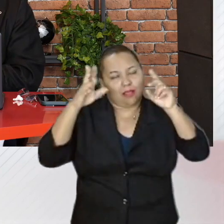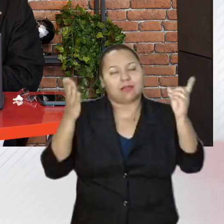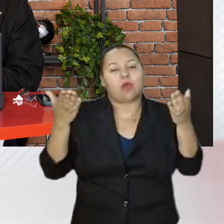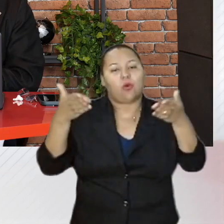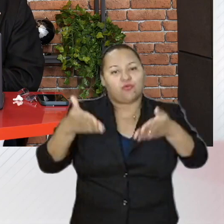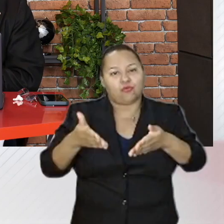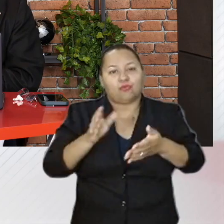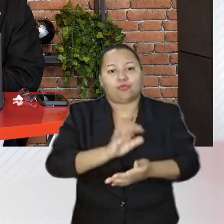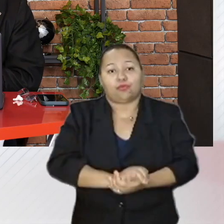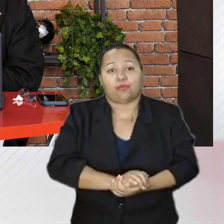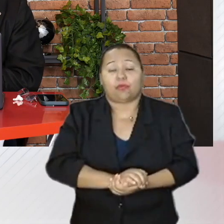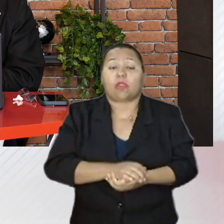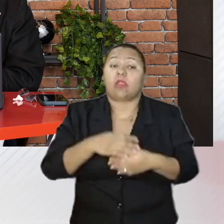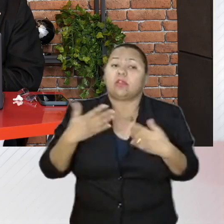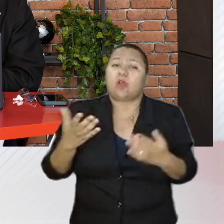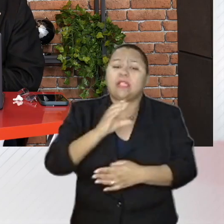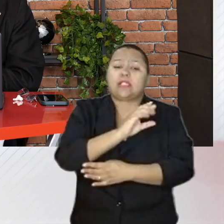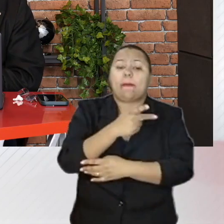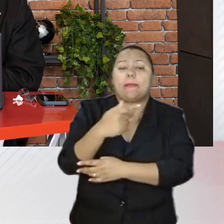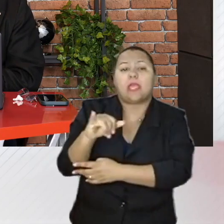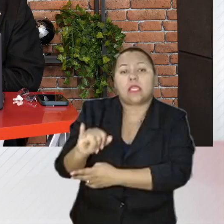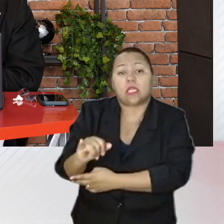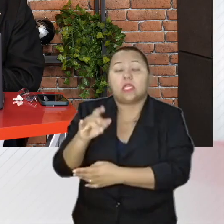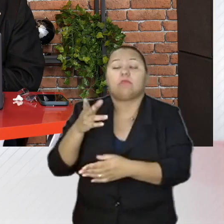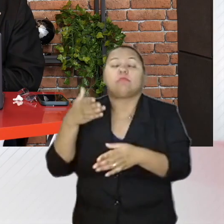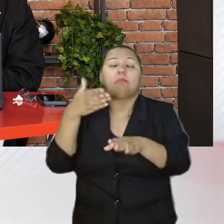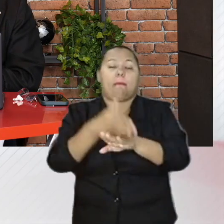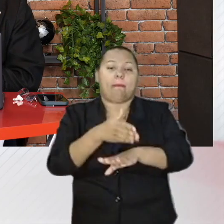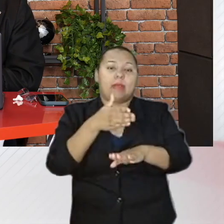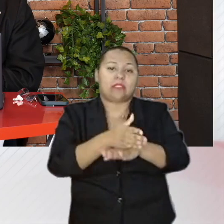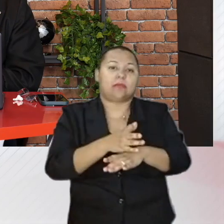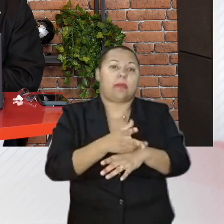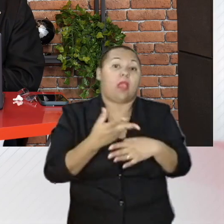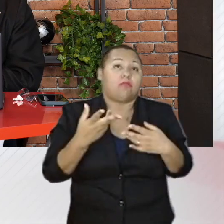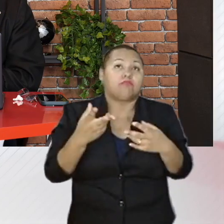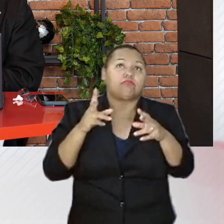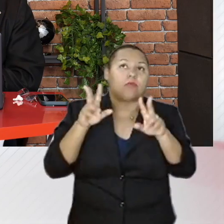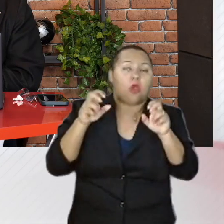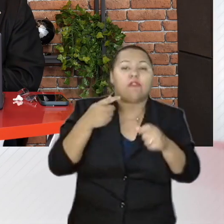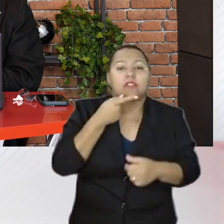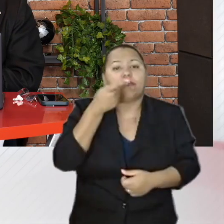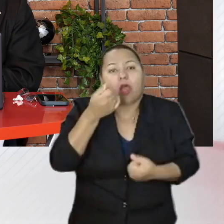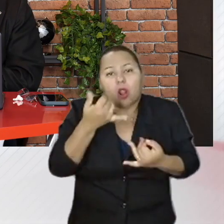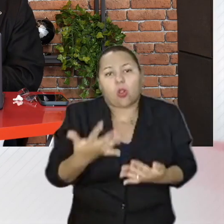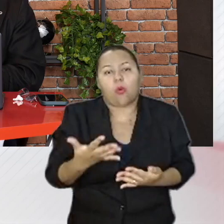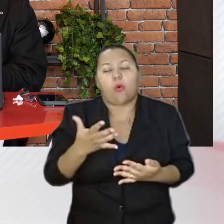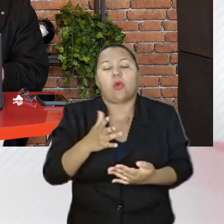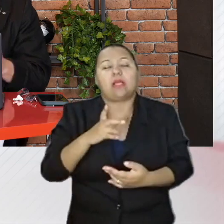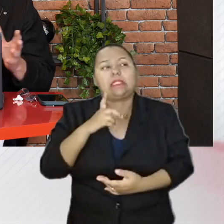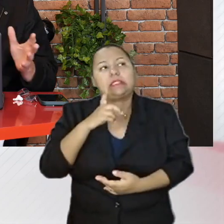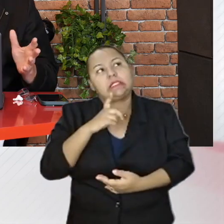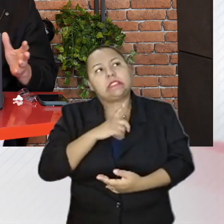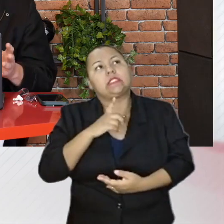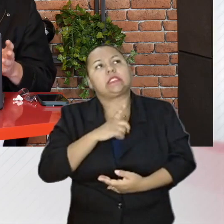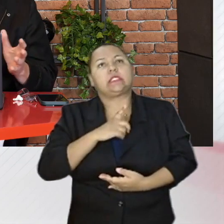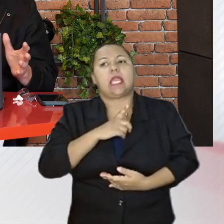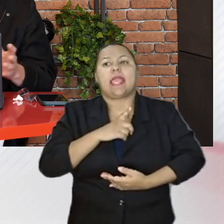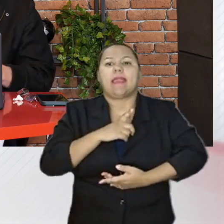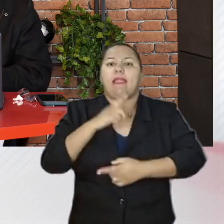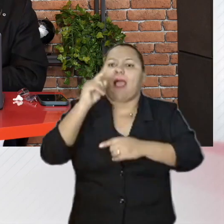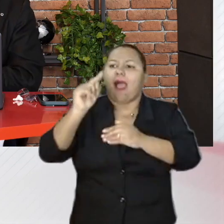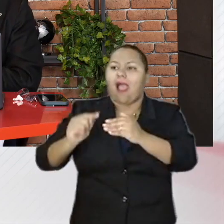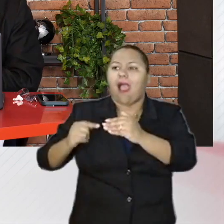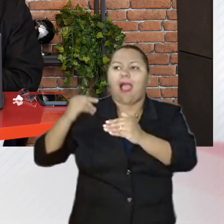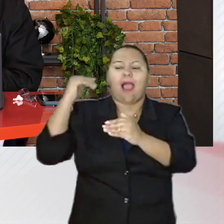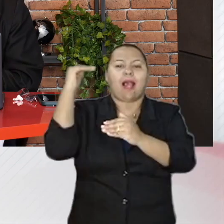Essa CPI que a gente participa, como você falou, ela tem que, além de apurar o que